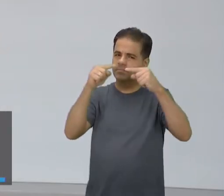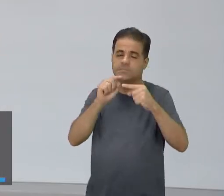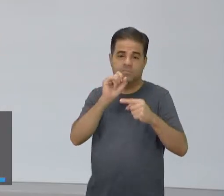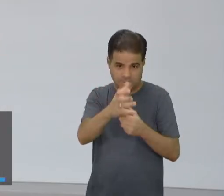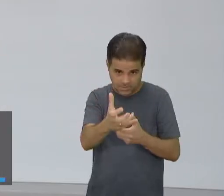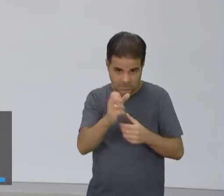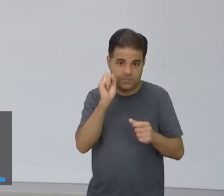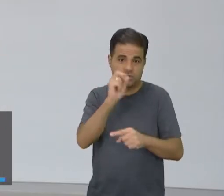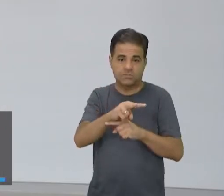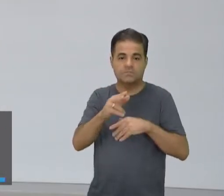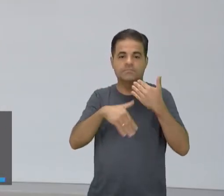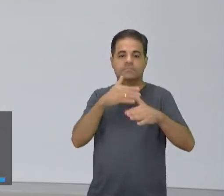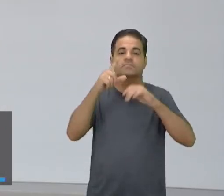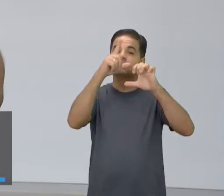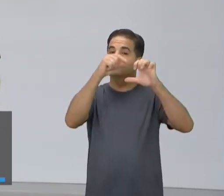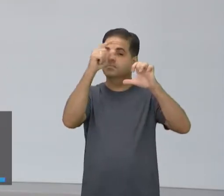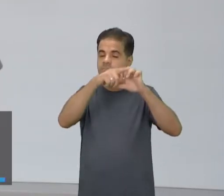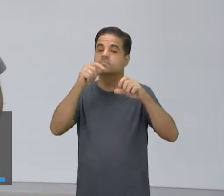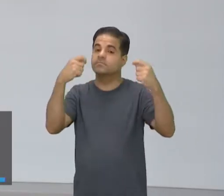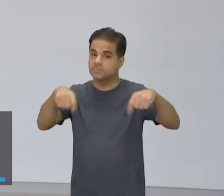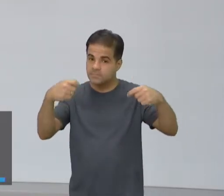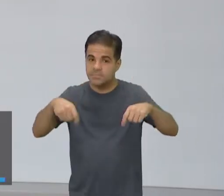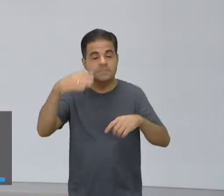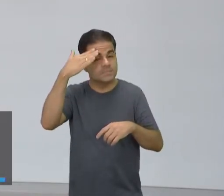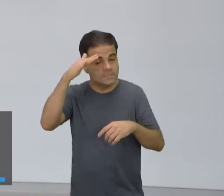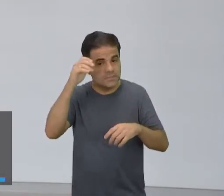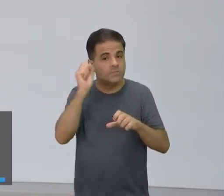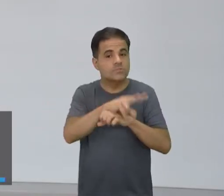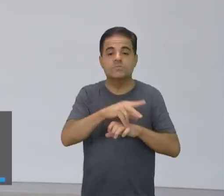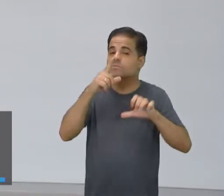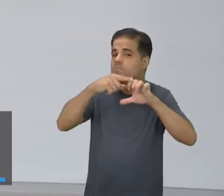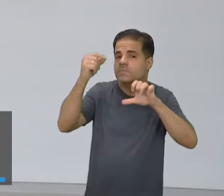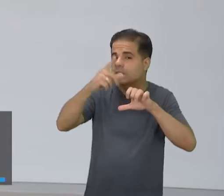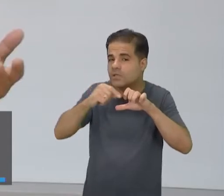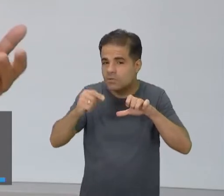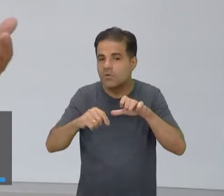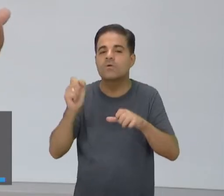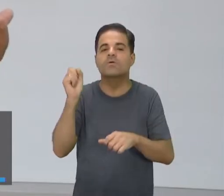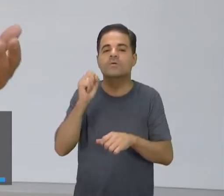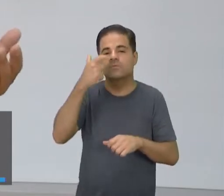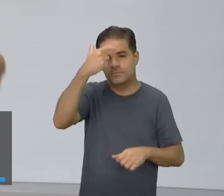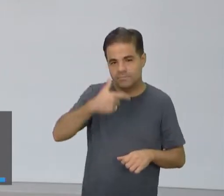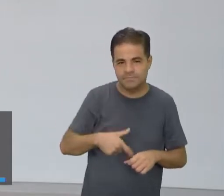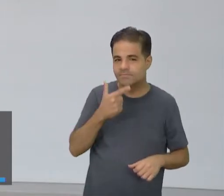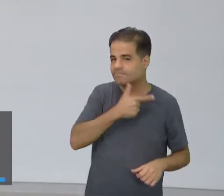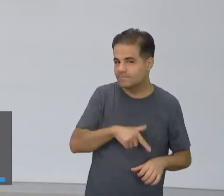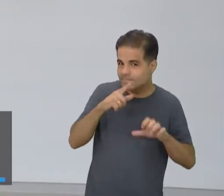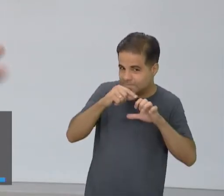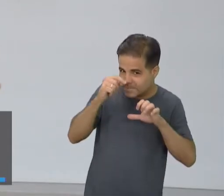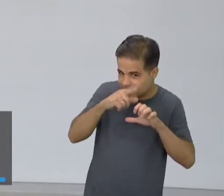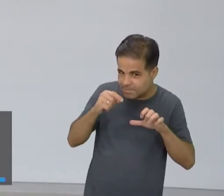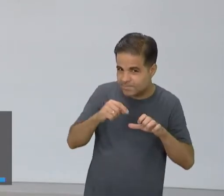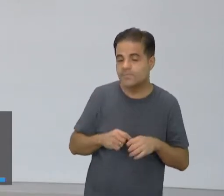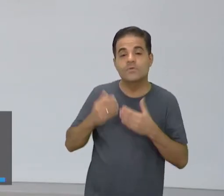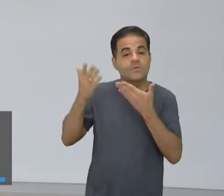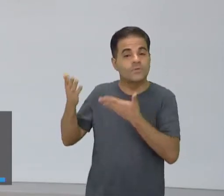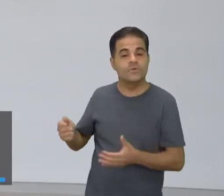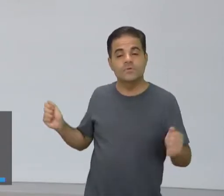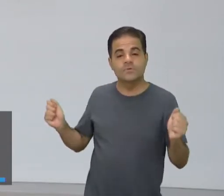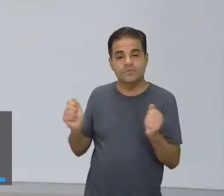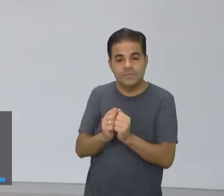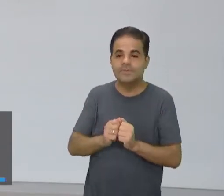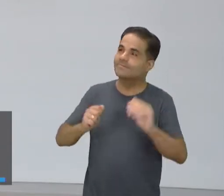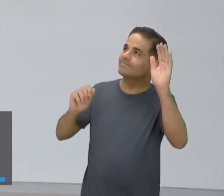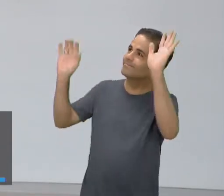ser mesmo empreendedor, você precisa entender o que é ser um empreendedor para ser um empreendedor, tá certo? E eu tô aqui na companhia do